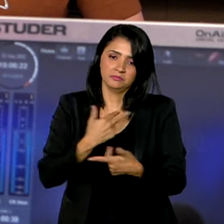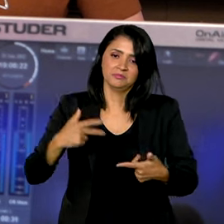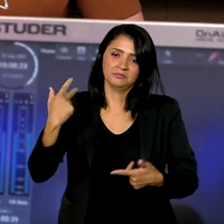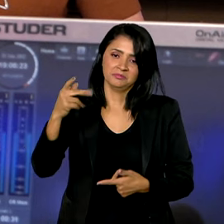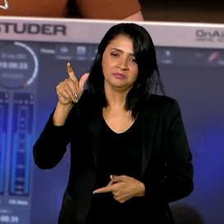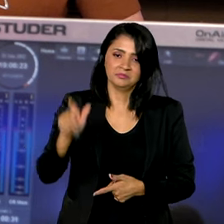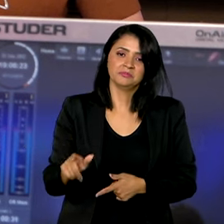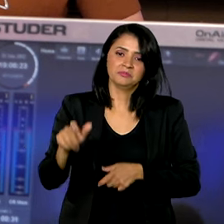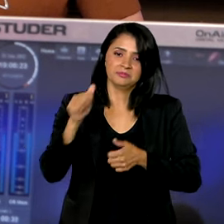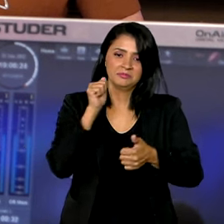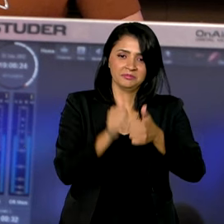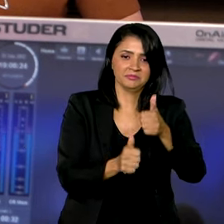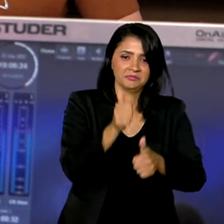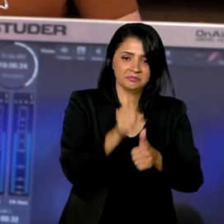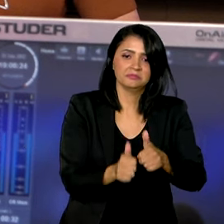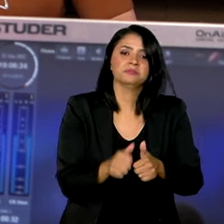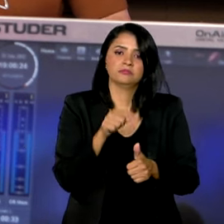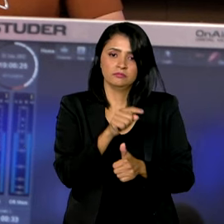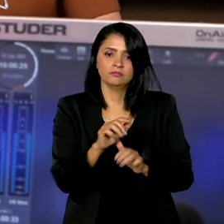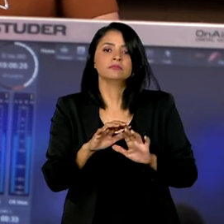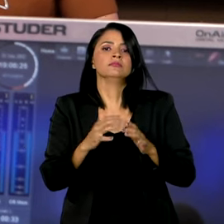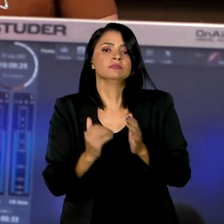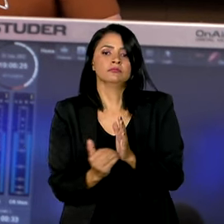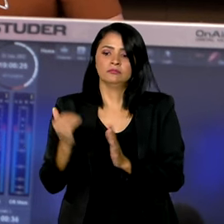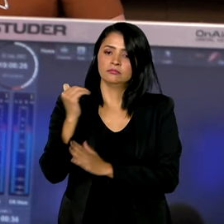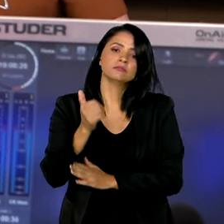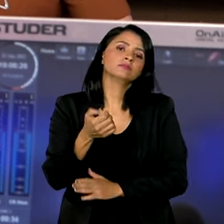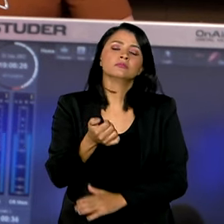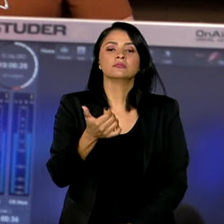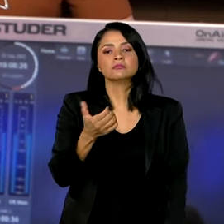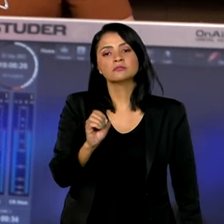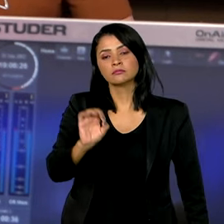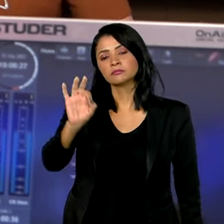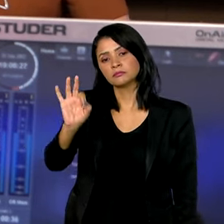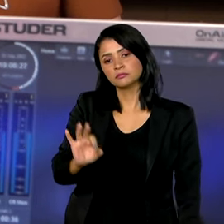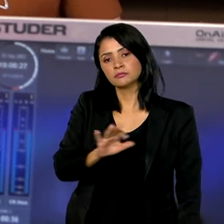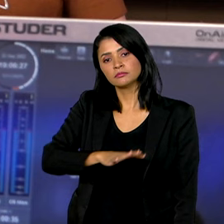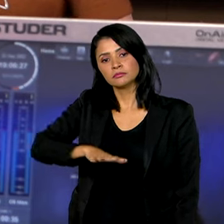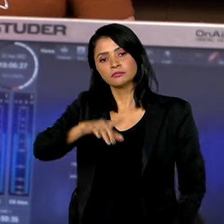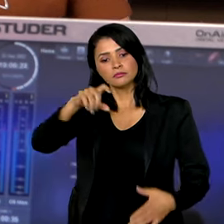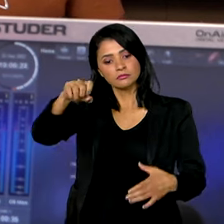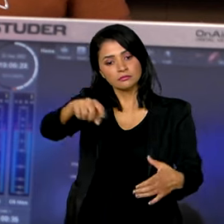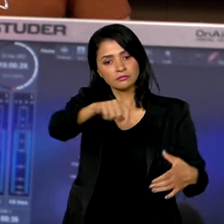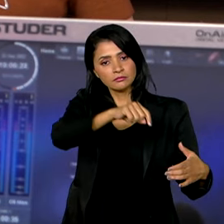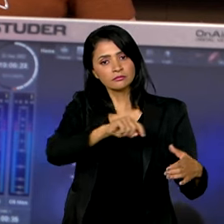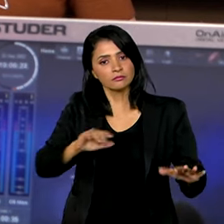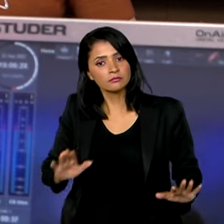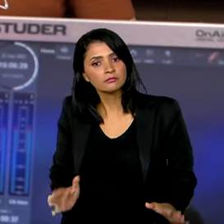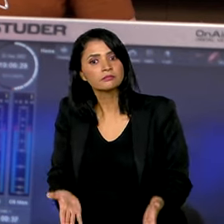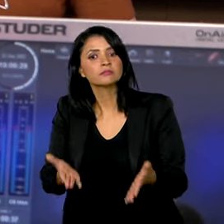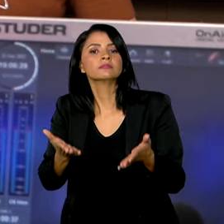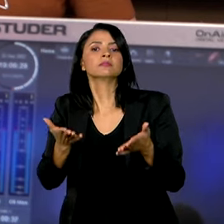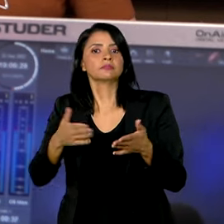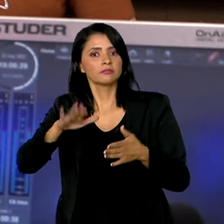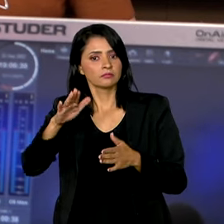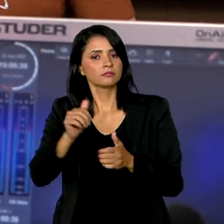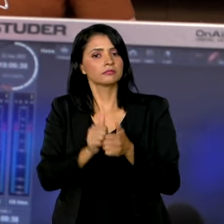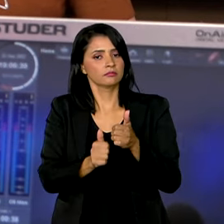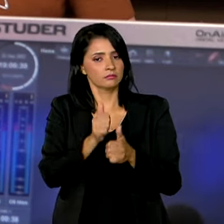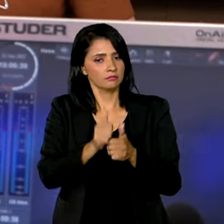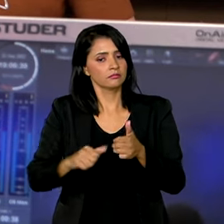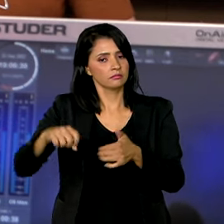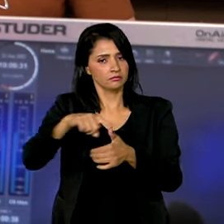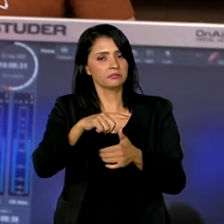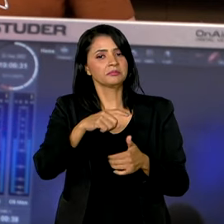brasileiro o arroz deve ter crescimento de quase 10% na área semeada e para incentivar a produção o programa